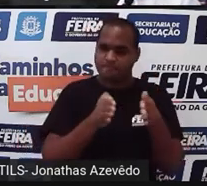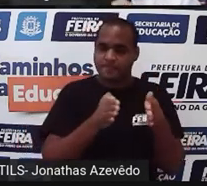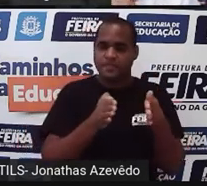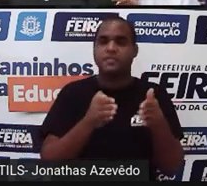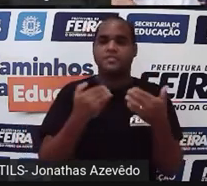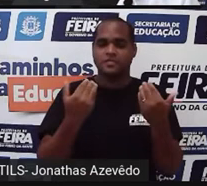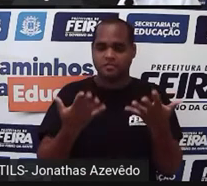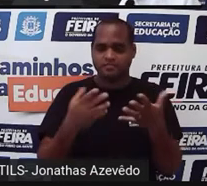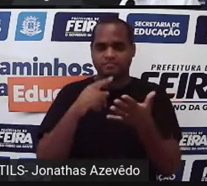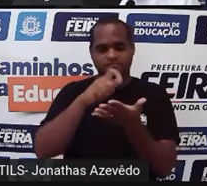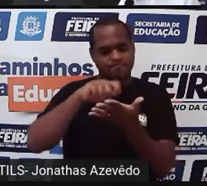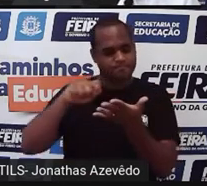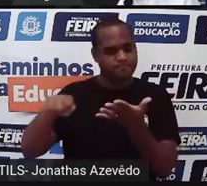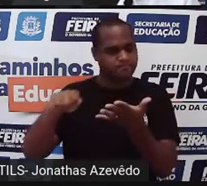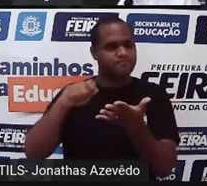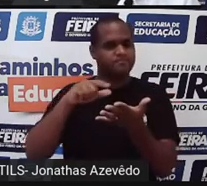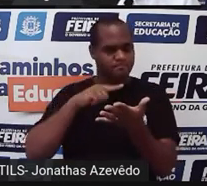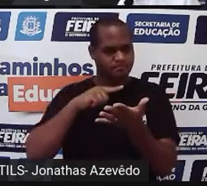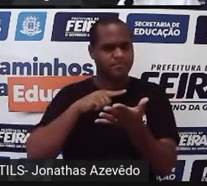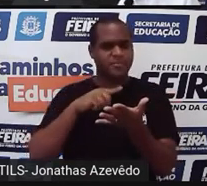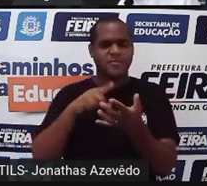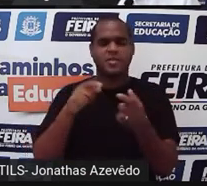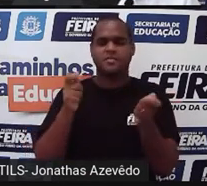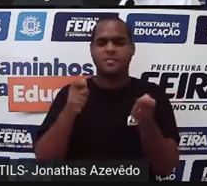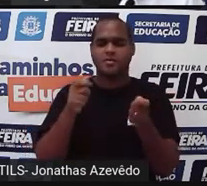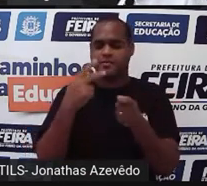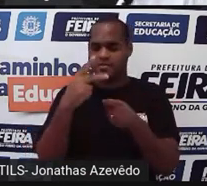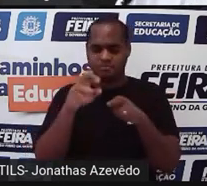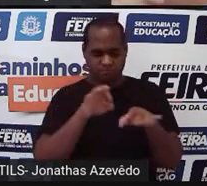E aquelas anotações dá para a gente